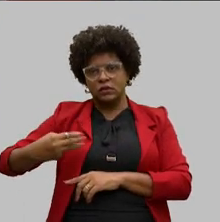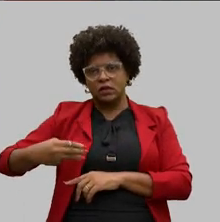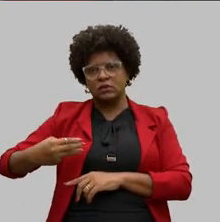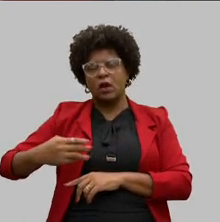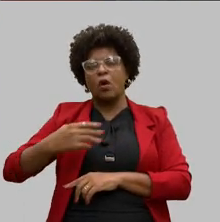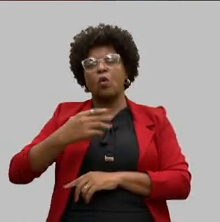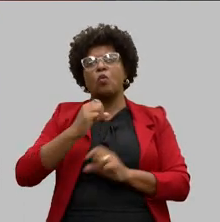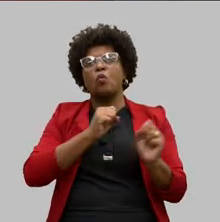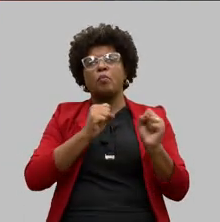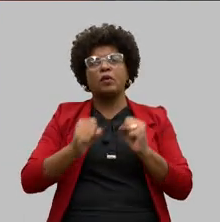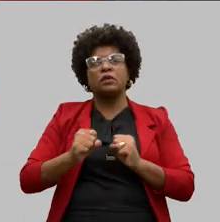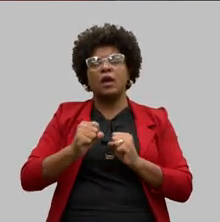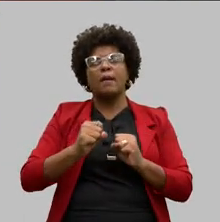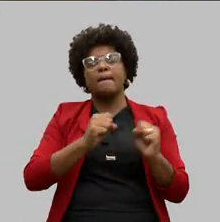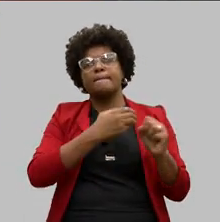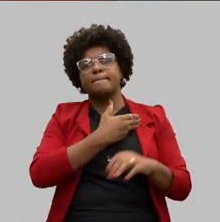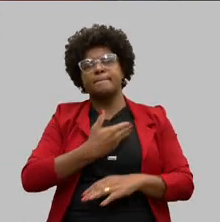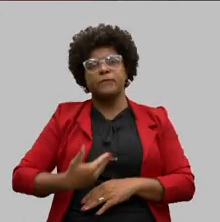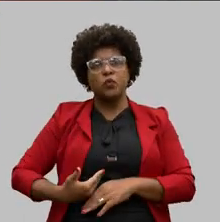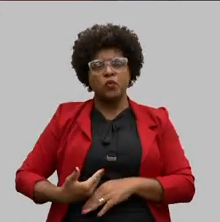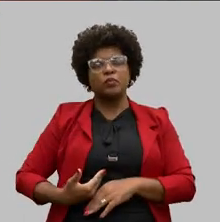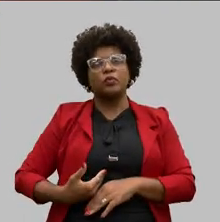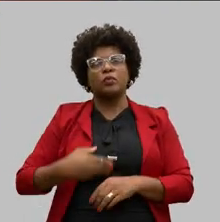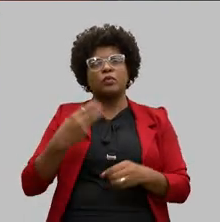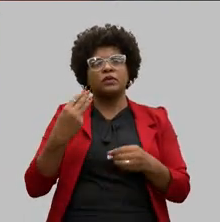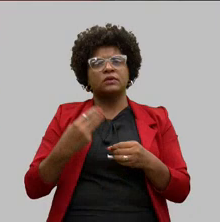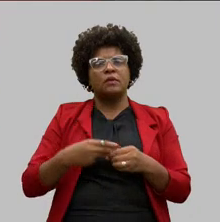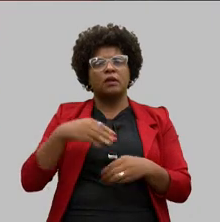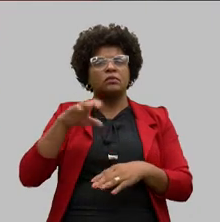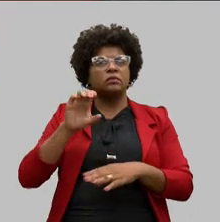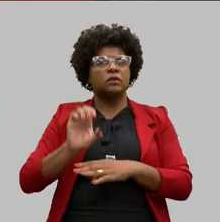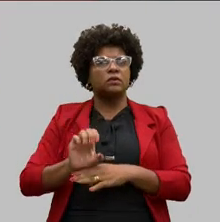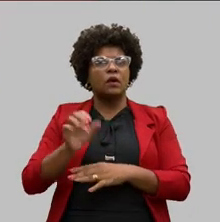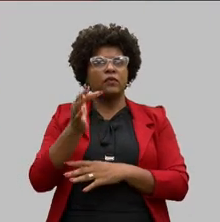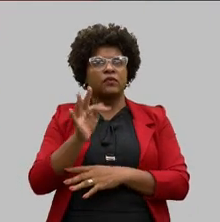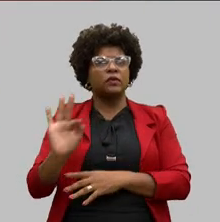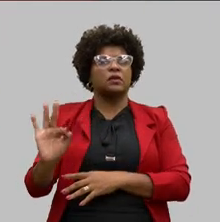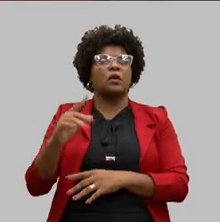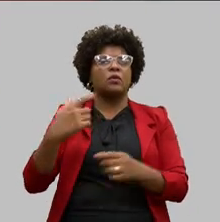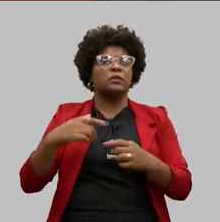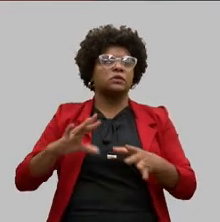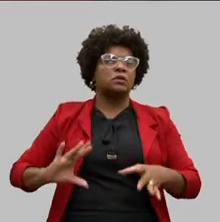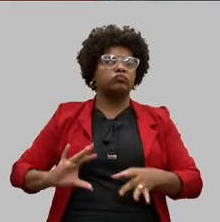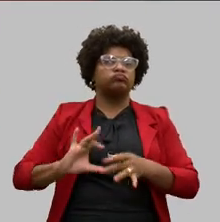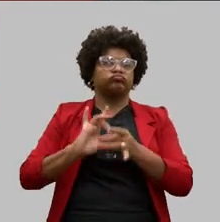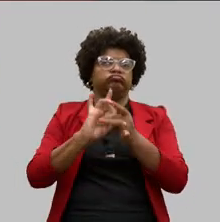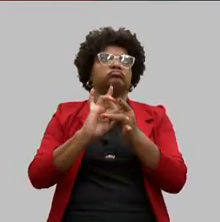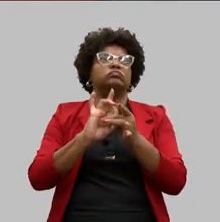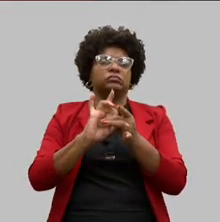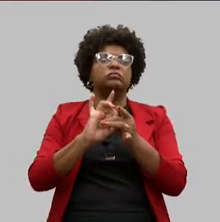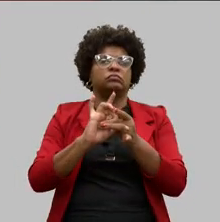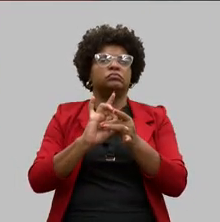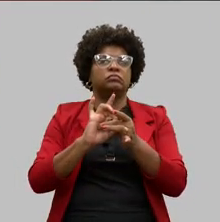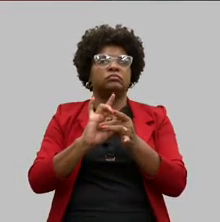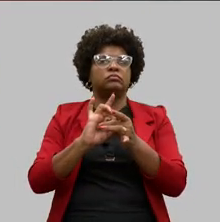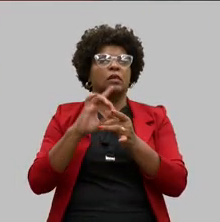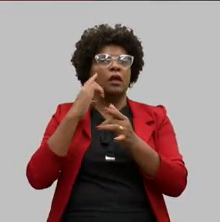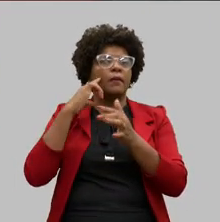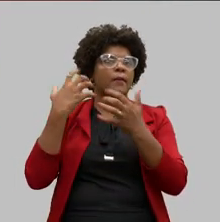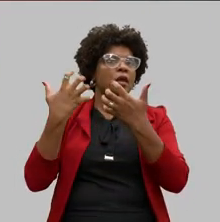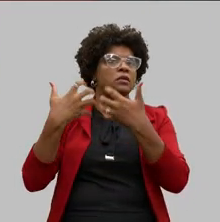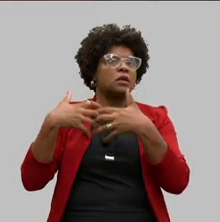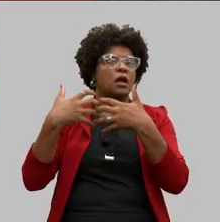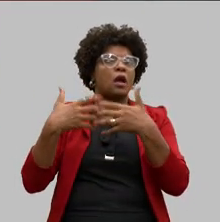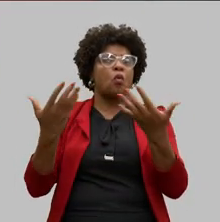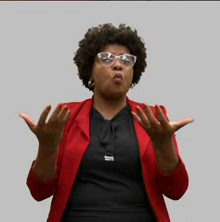Municipal Estadual e Federal devem se unir principalmente eh pensando que